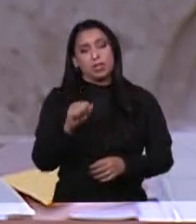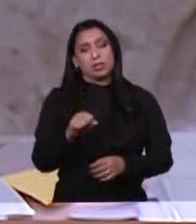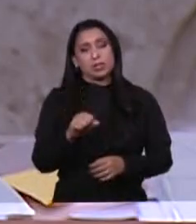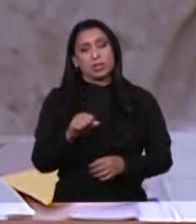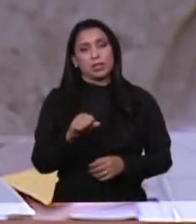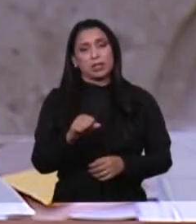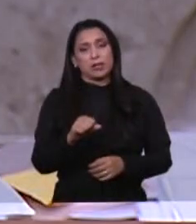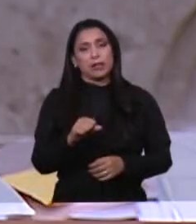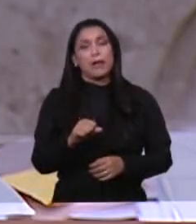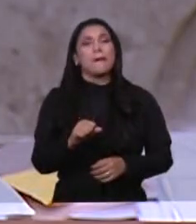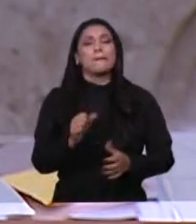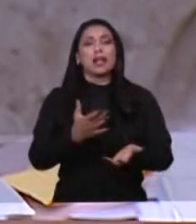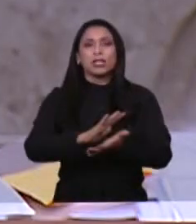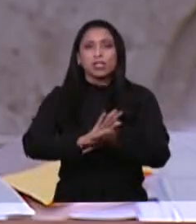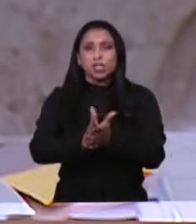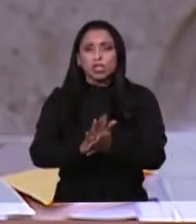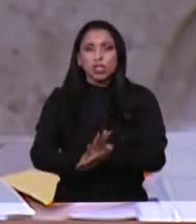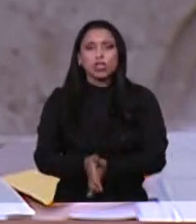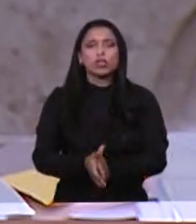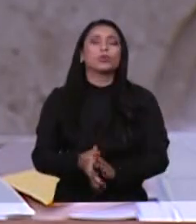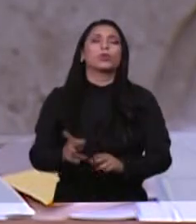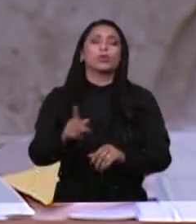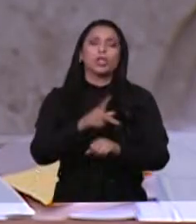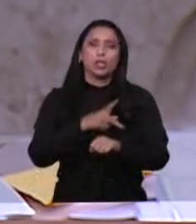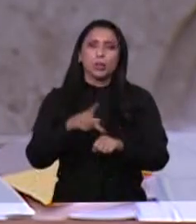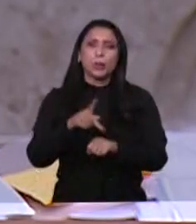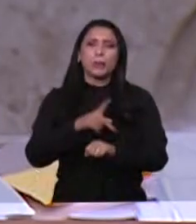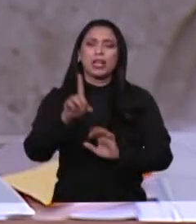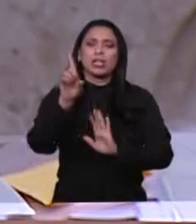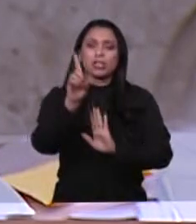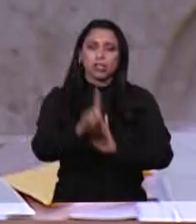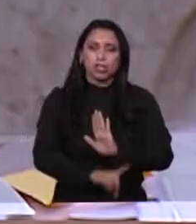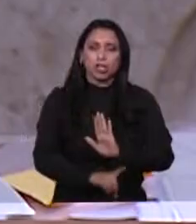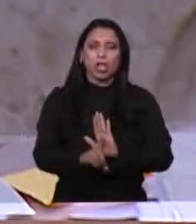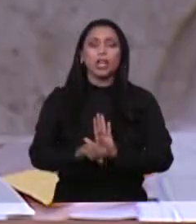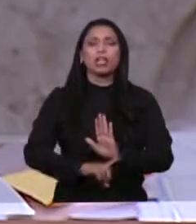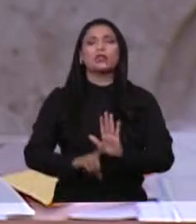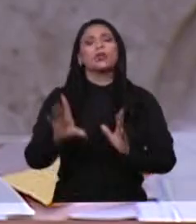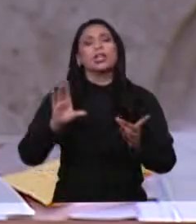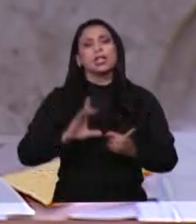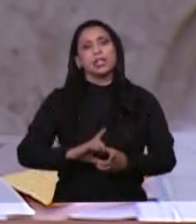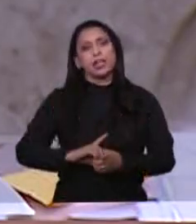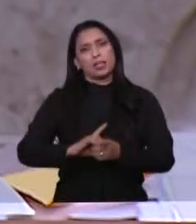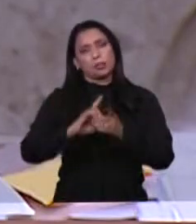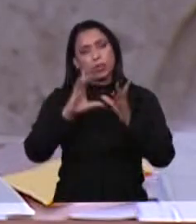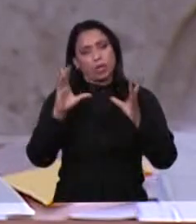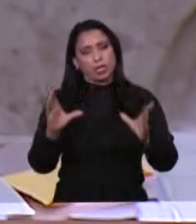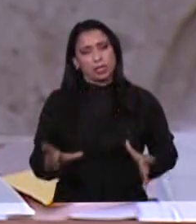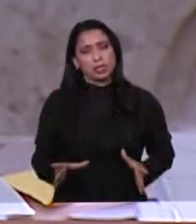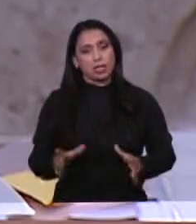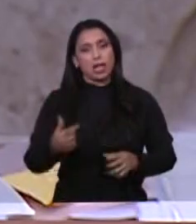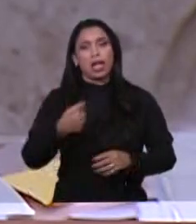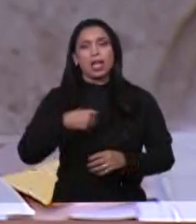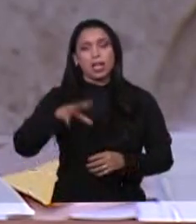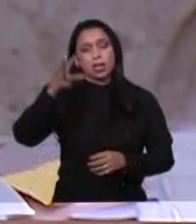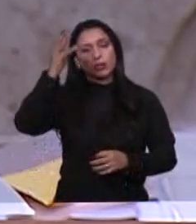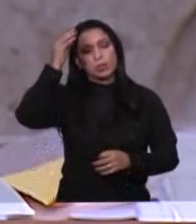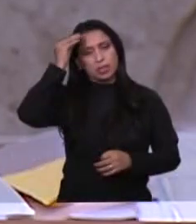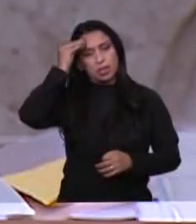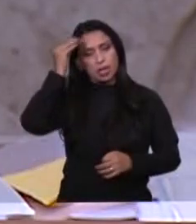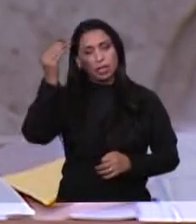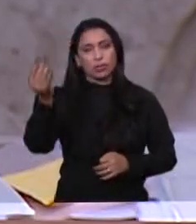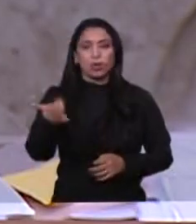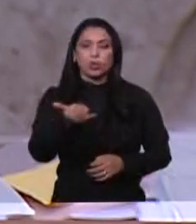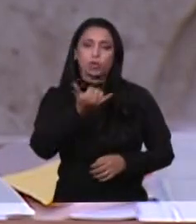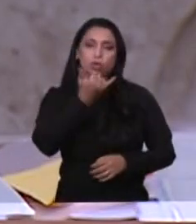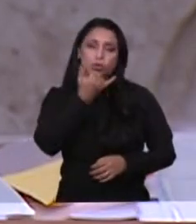do Estado de Direito e do regime democrático, como eu entendo, com a devida vênia de